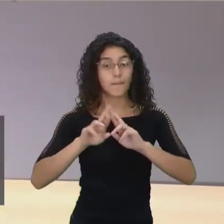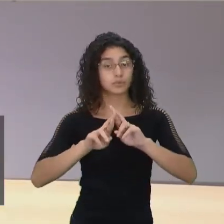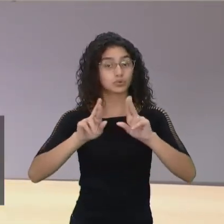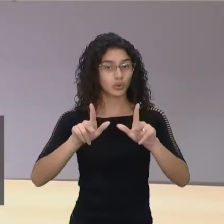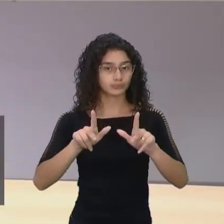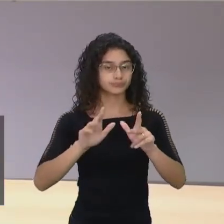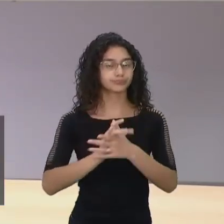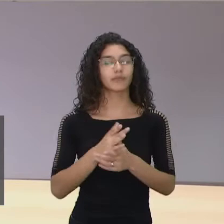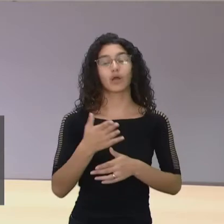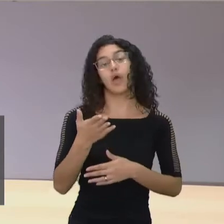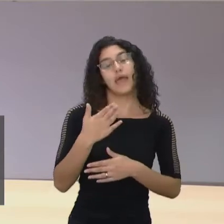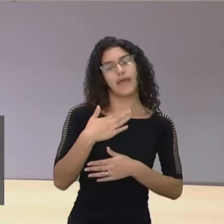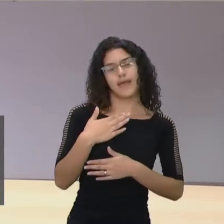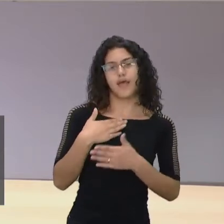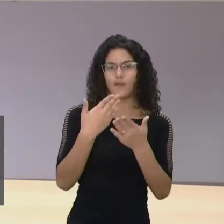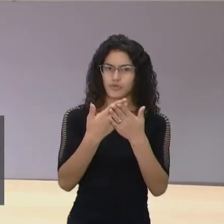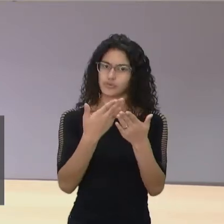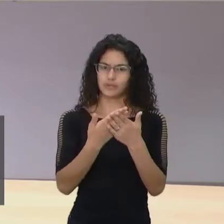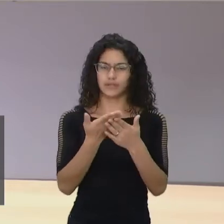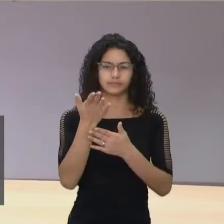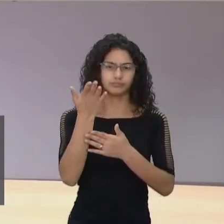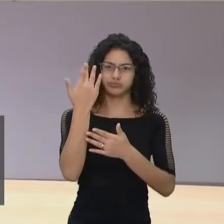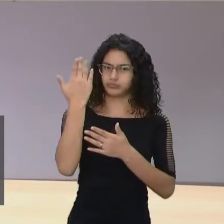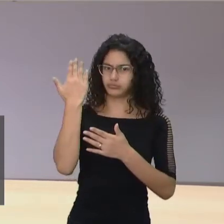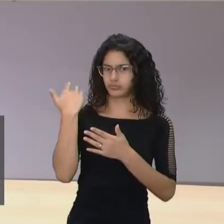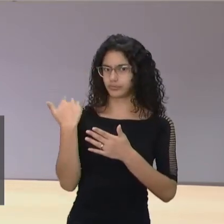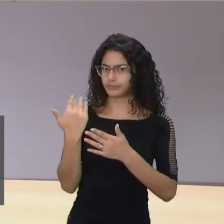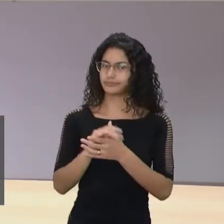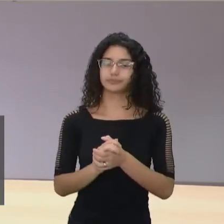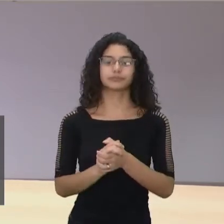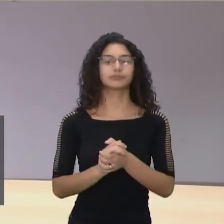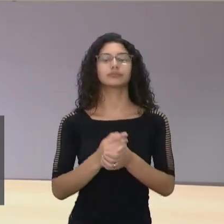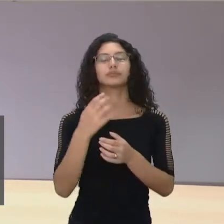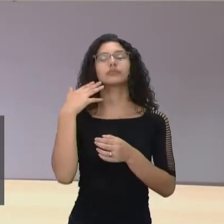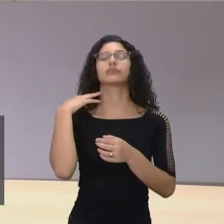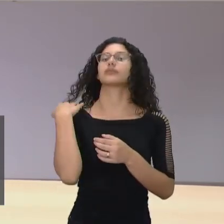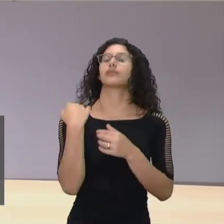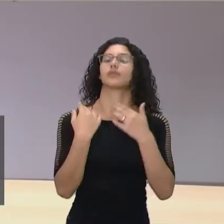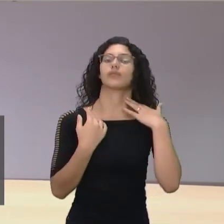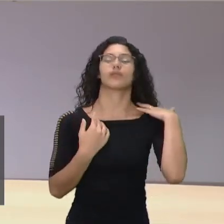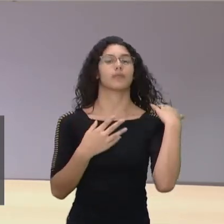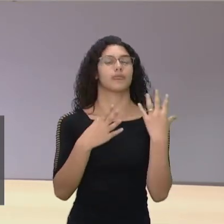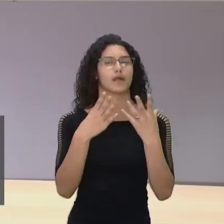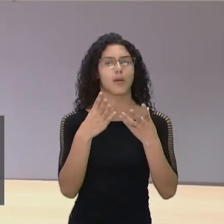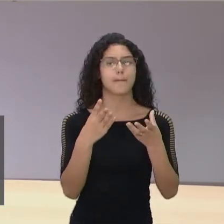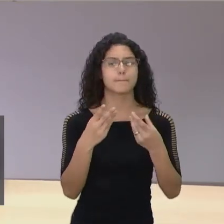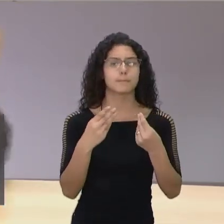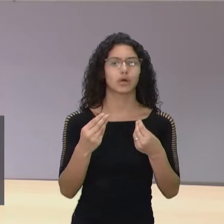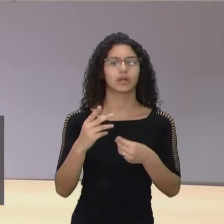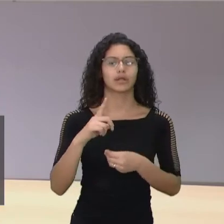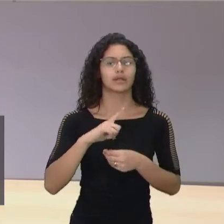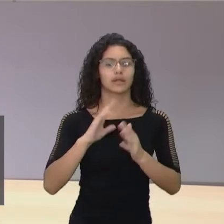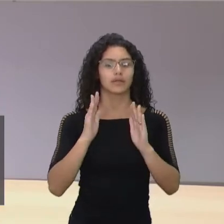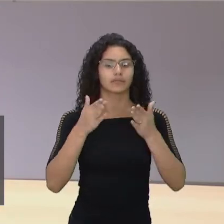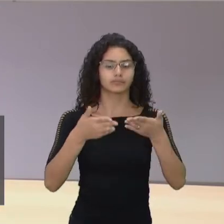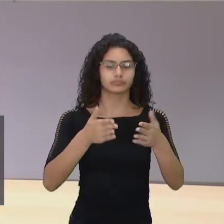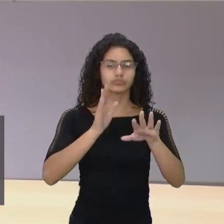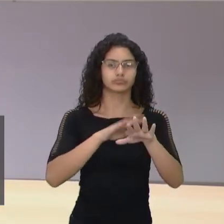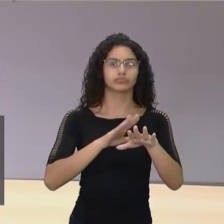Na época que eu era estudante, faz tempo, viu, galera? O conceito de inteligência estava assim, muito calcado em você